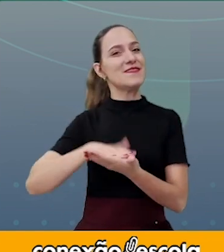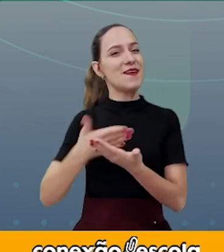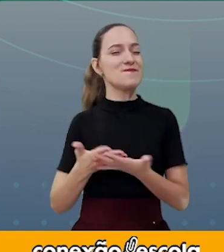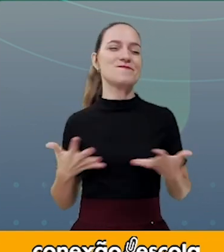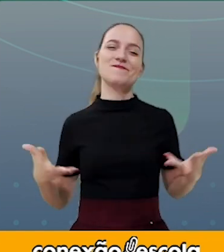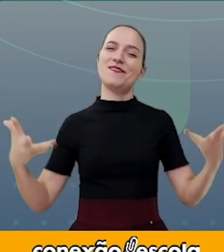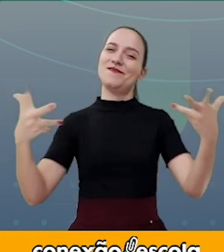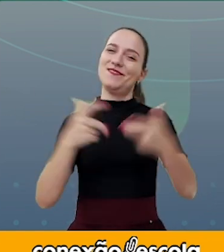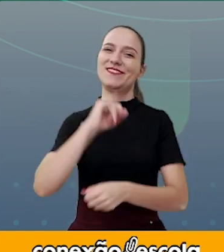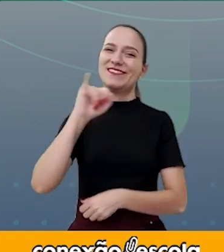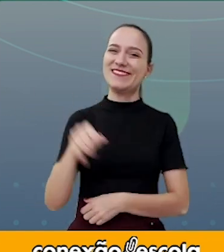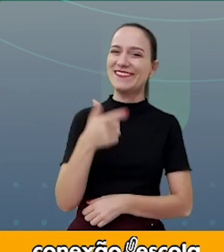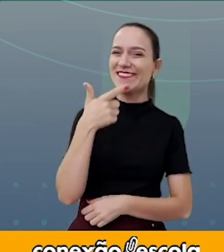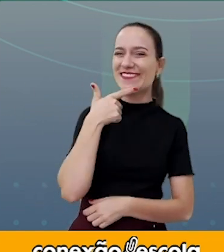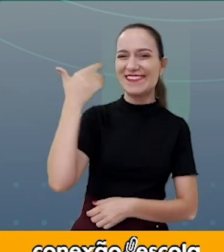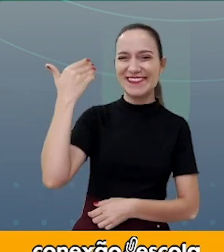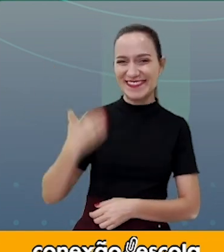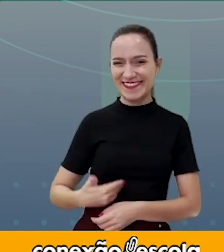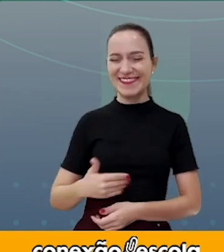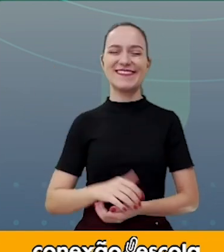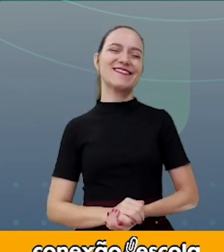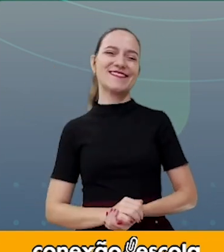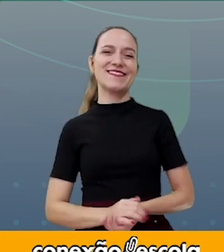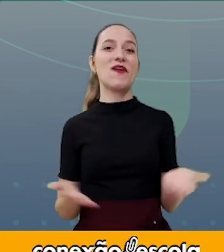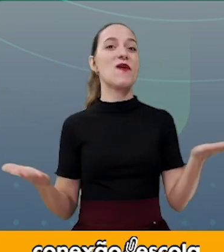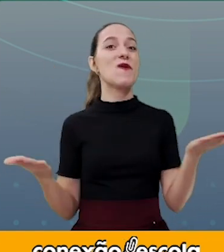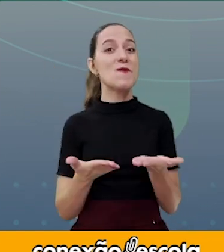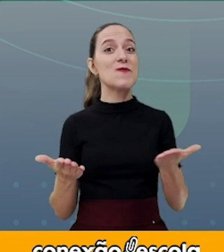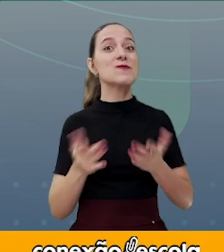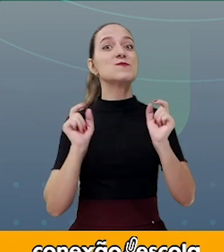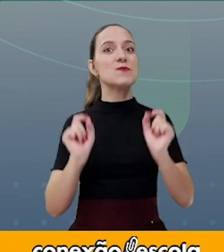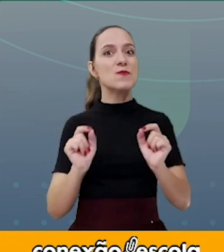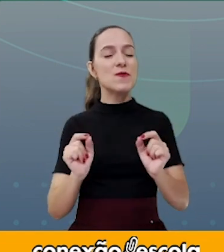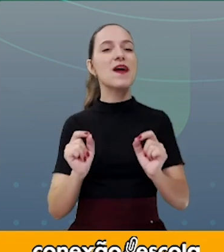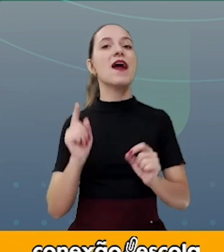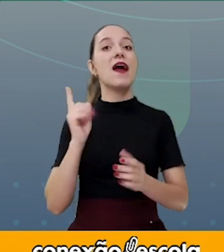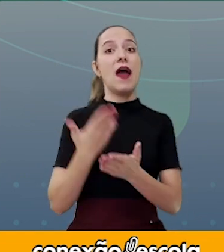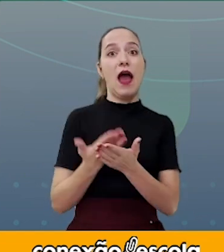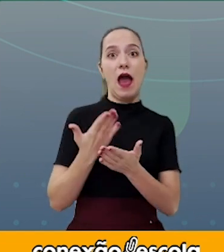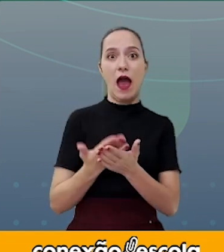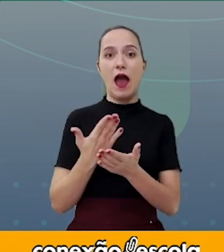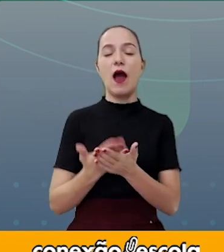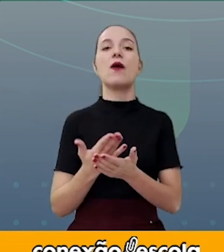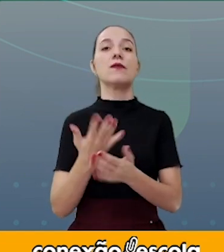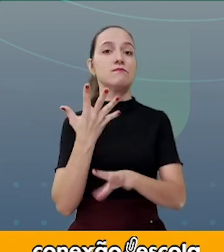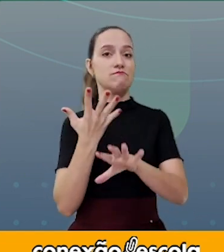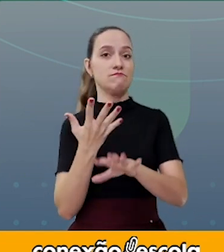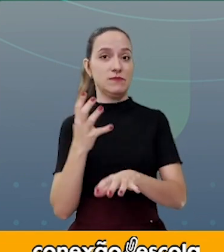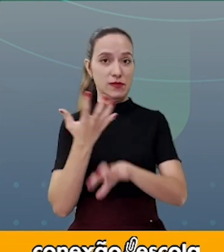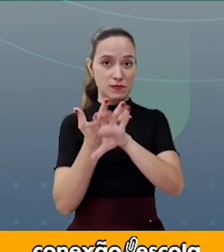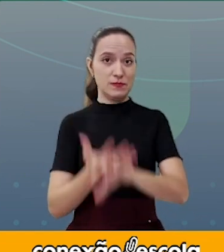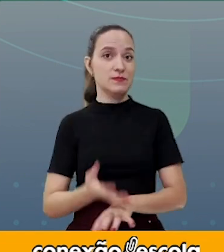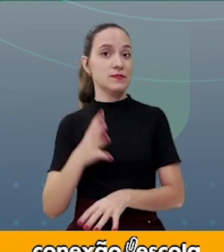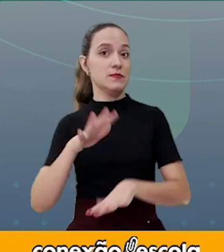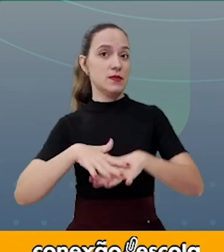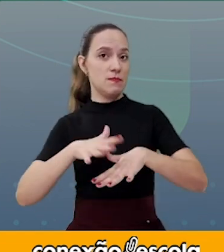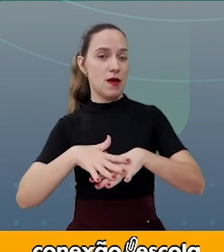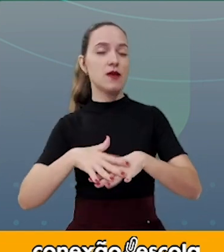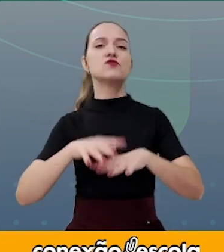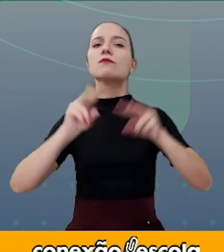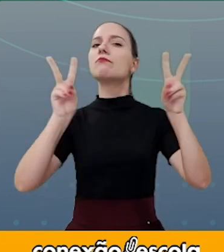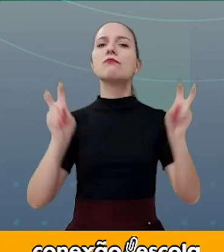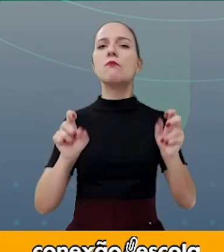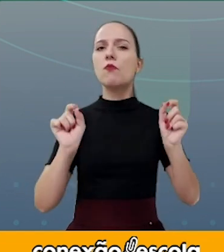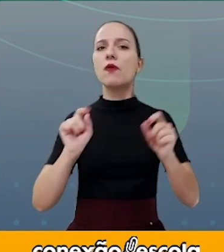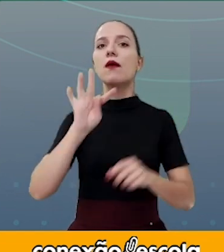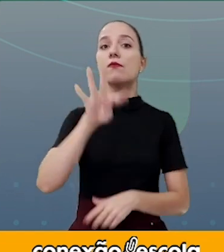querida intérprete Jaqueline. Hoje, a nossa videoaula de matemática tem o título